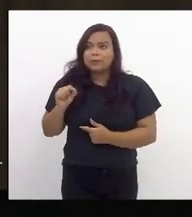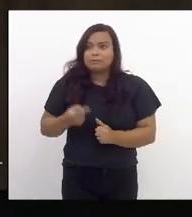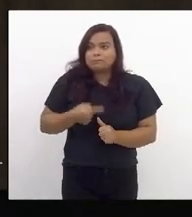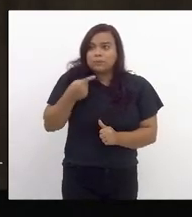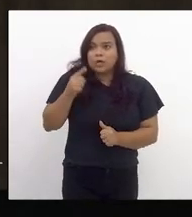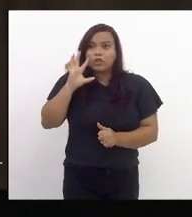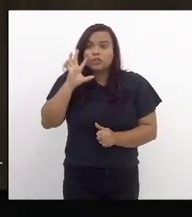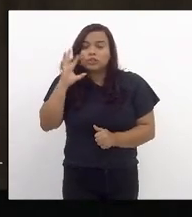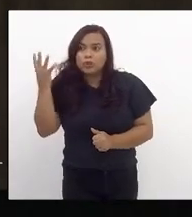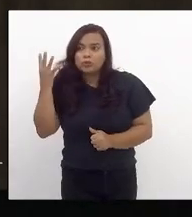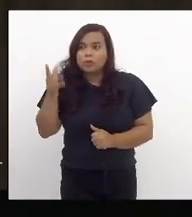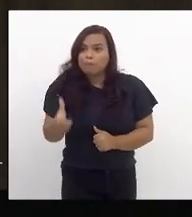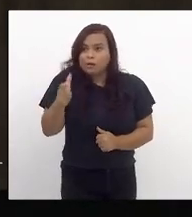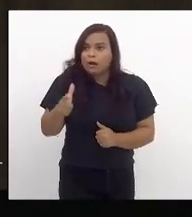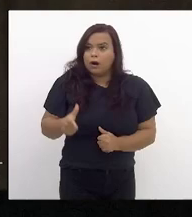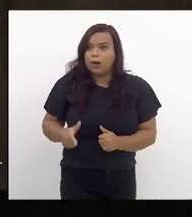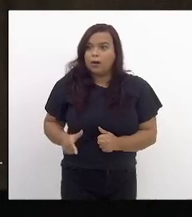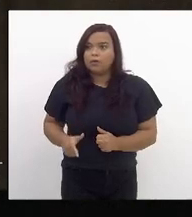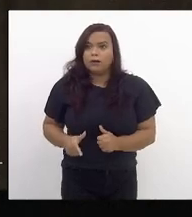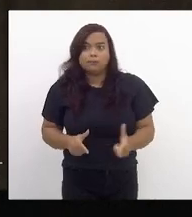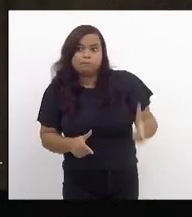a solução dos mesmos.